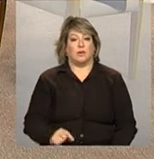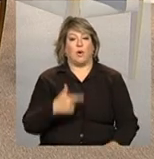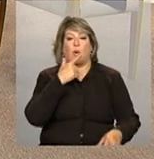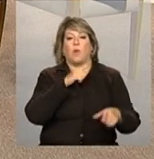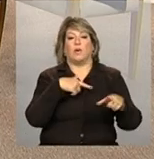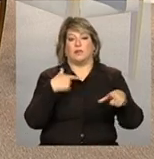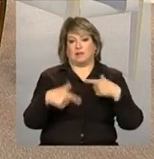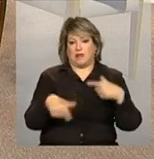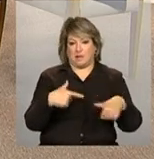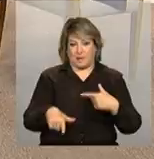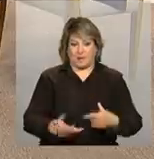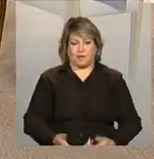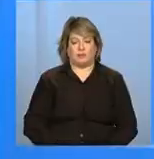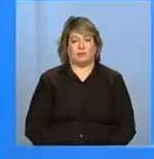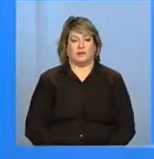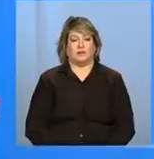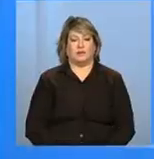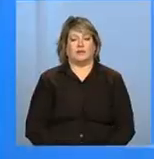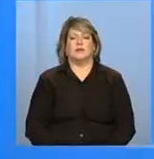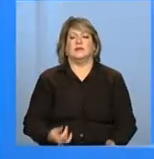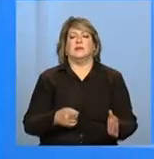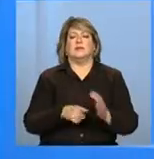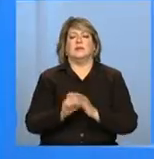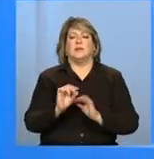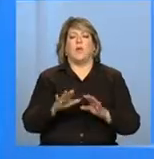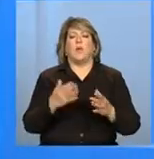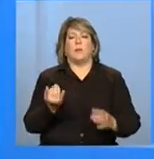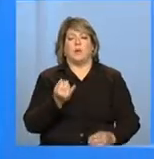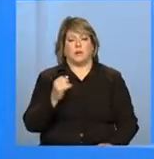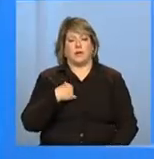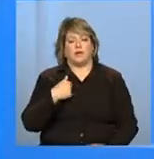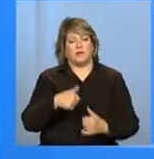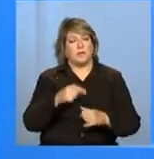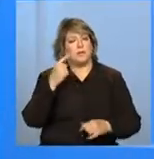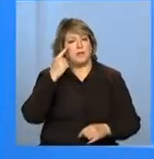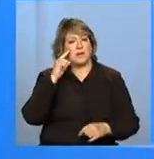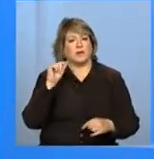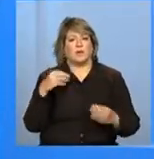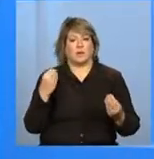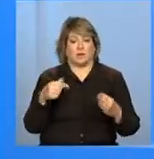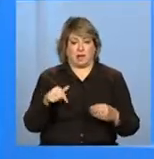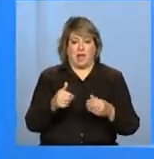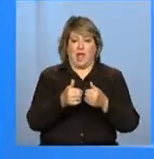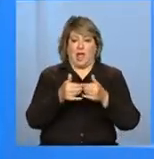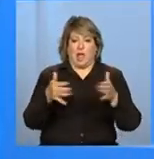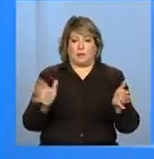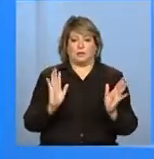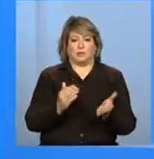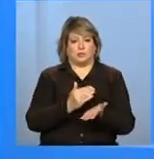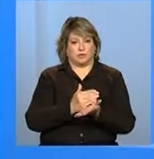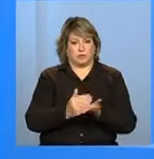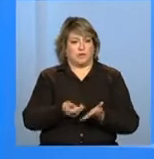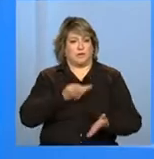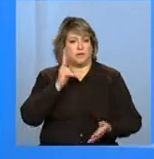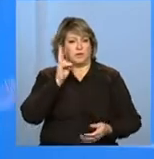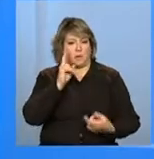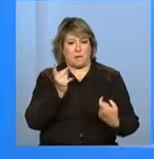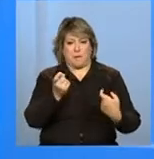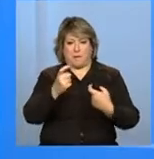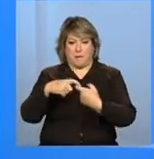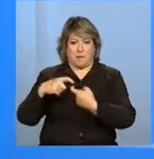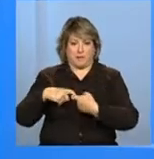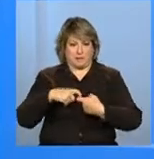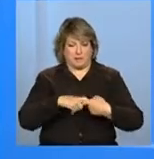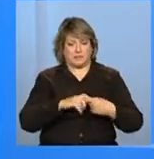trabalho. E qual é a importância? Porque eu fico pensando assim, né? A gente abriu o programa falando exatamente das parcerias.